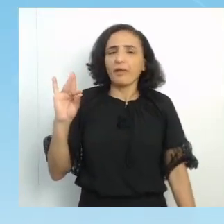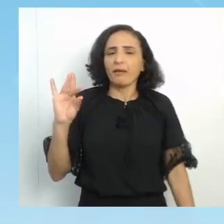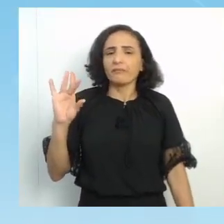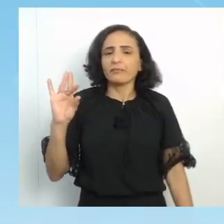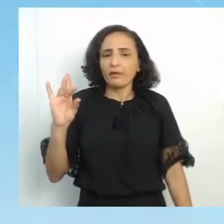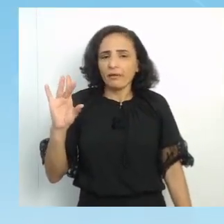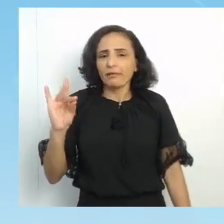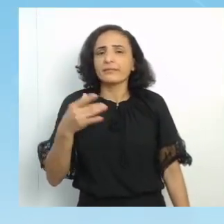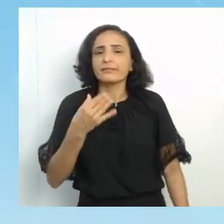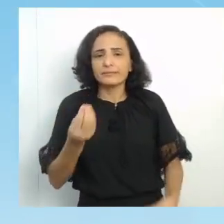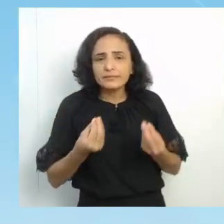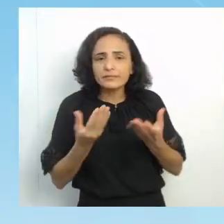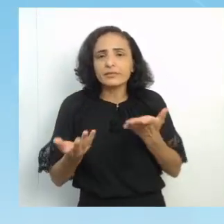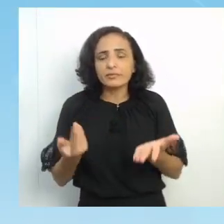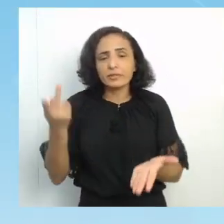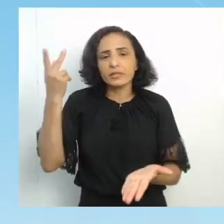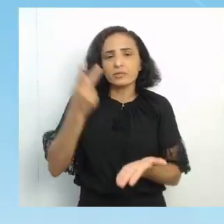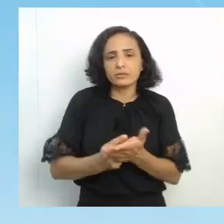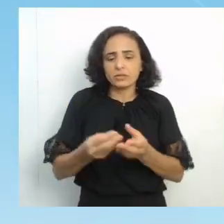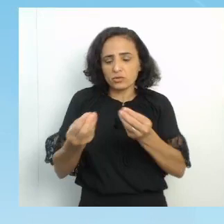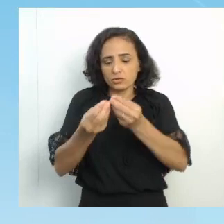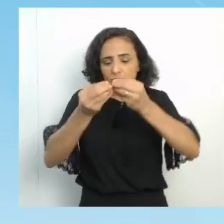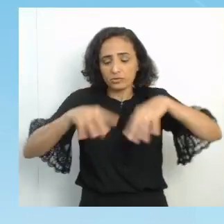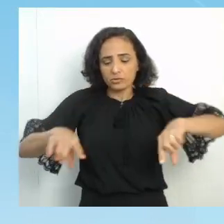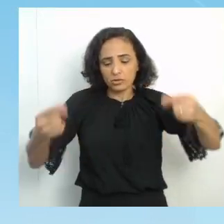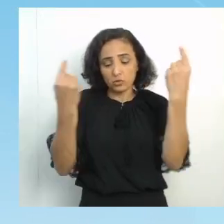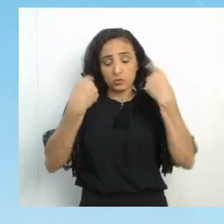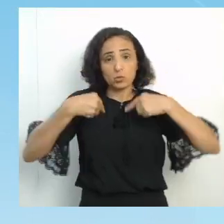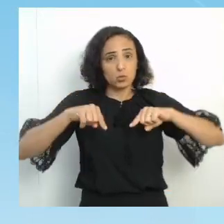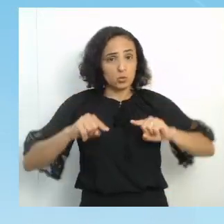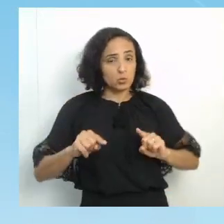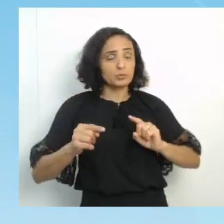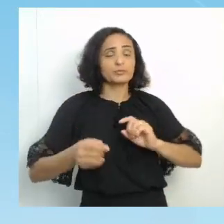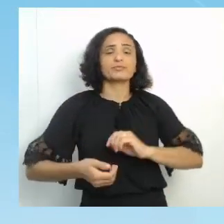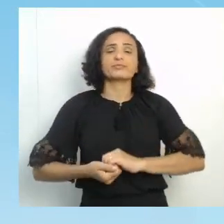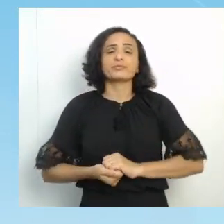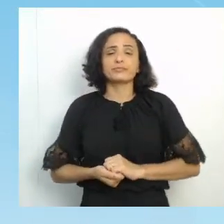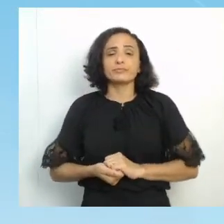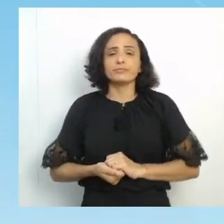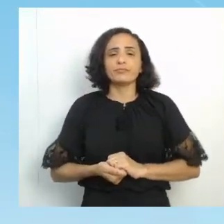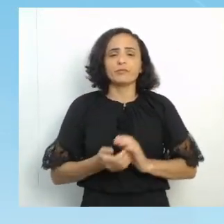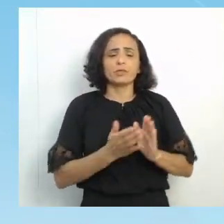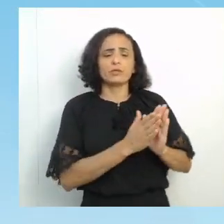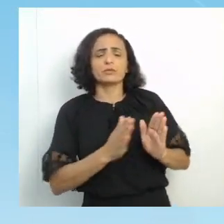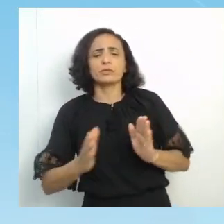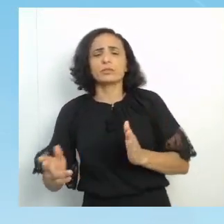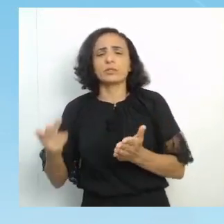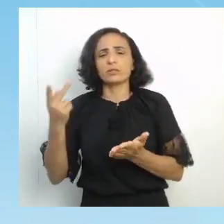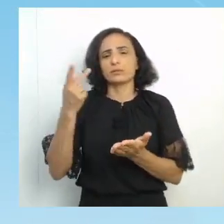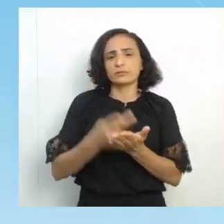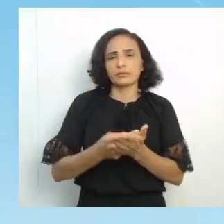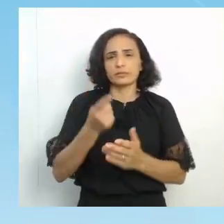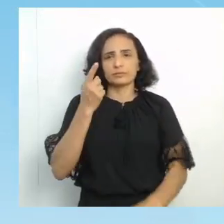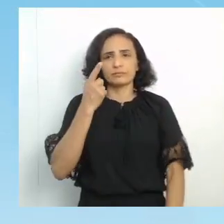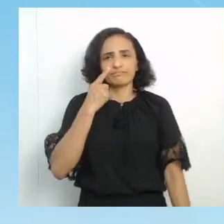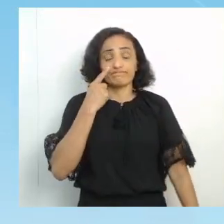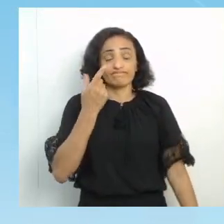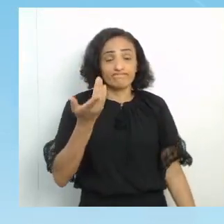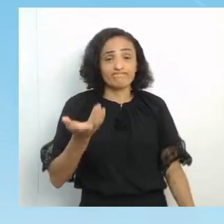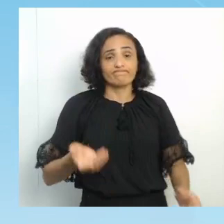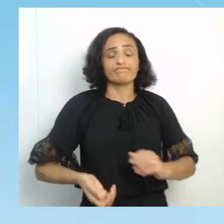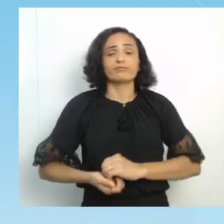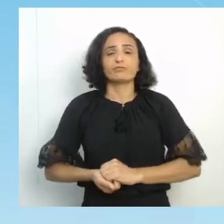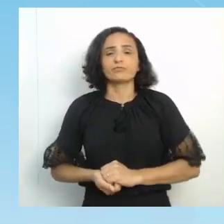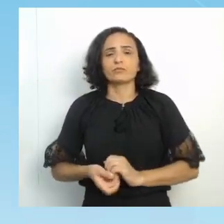drogas agudos. Quando os efeitos de drogas elas são crônicos, veja só, o